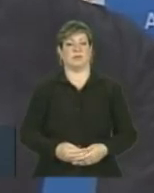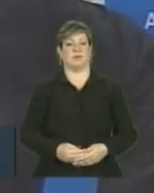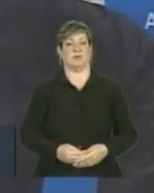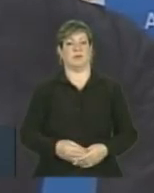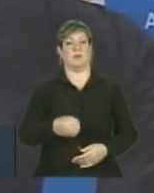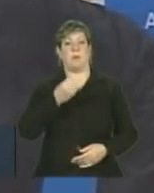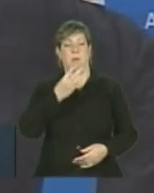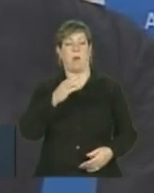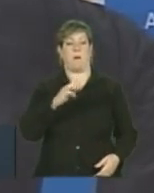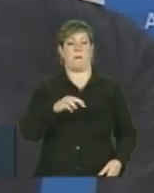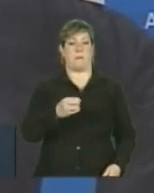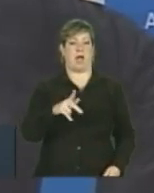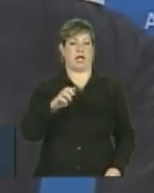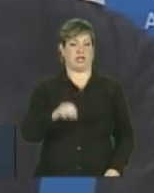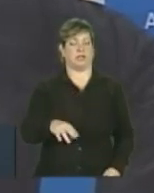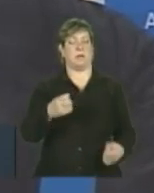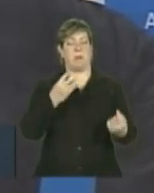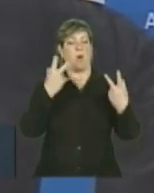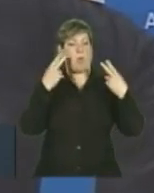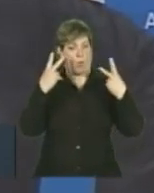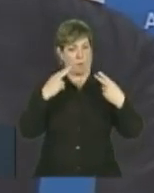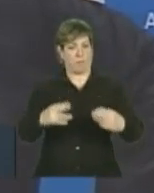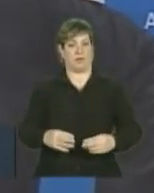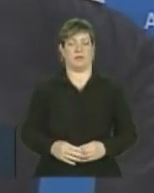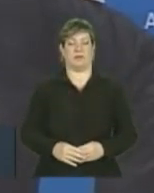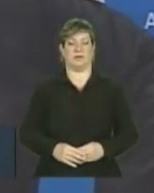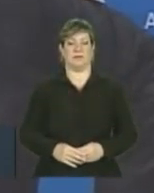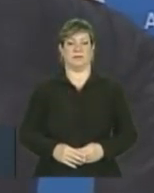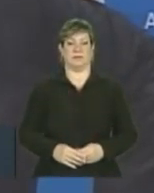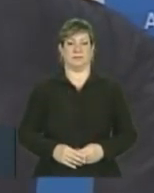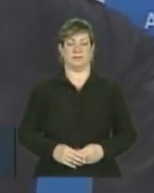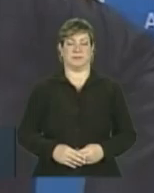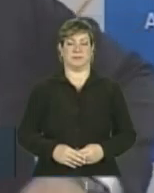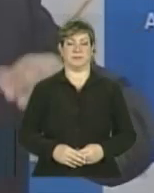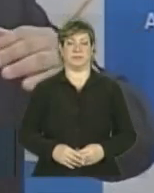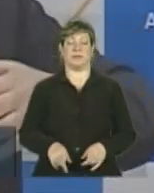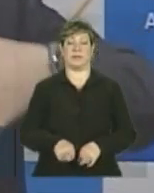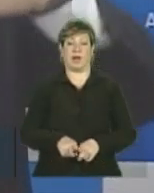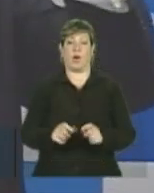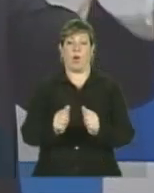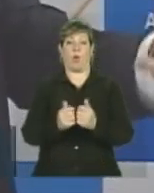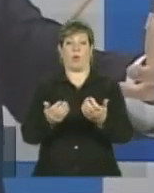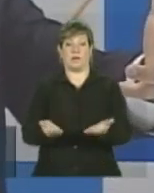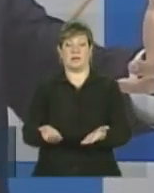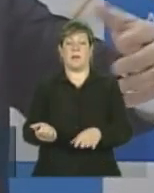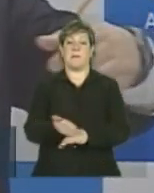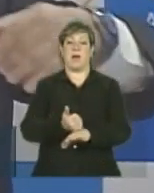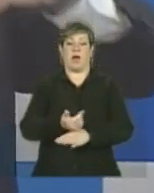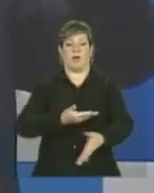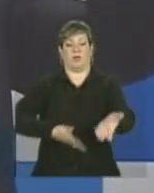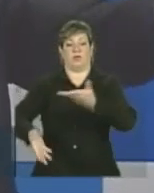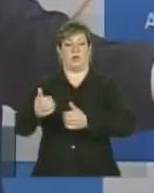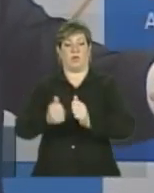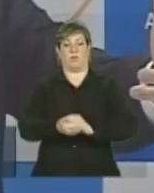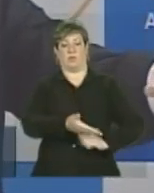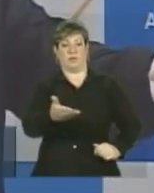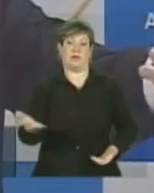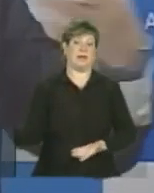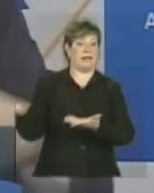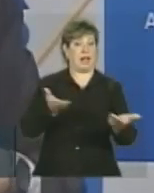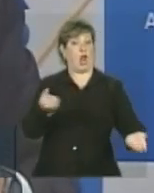uma boa margem, uma margem razoável. Não é? E com isso, melhorar o relacionamento com ele e trazer